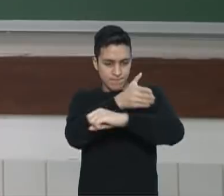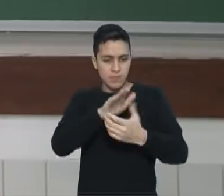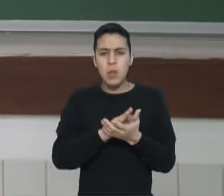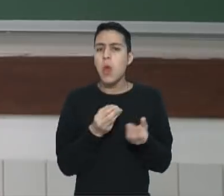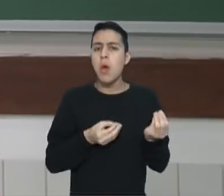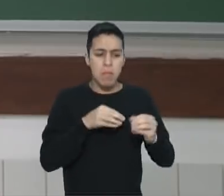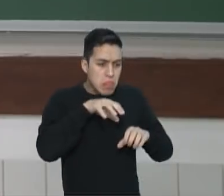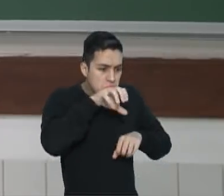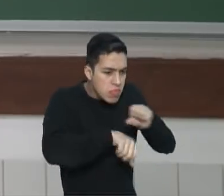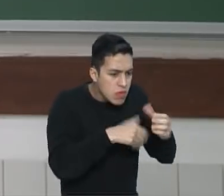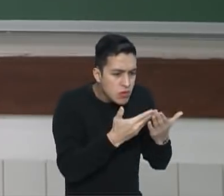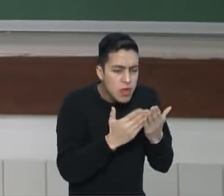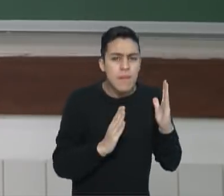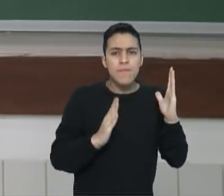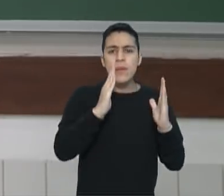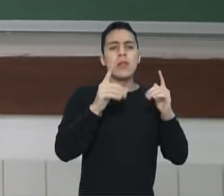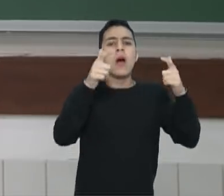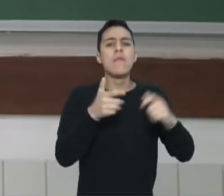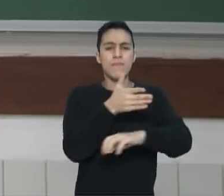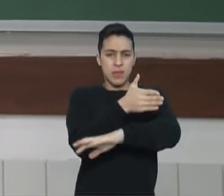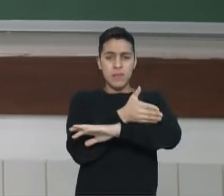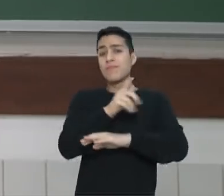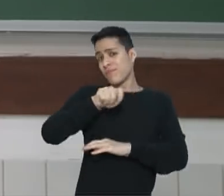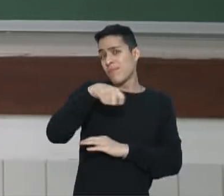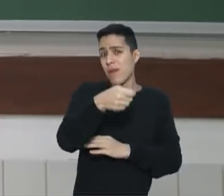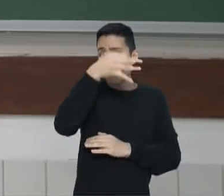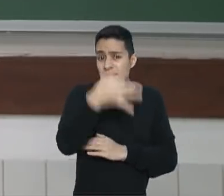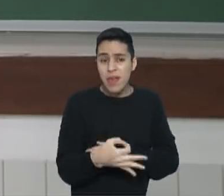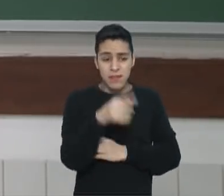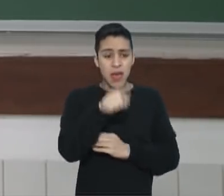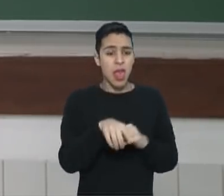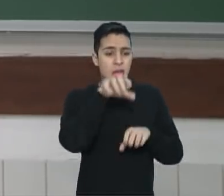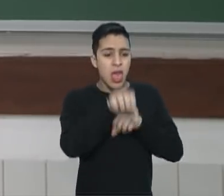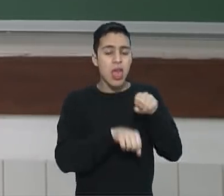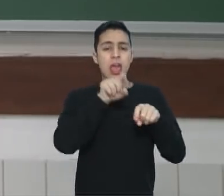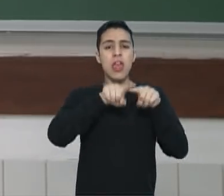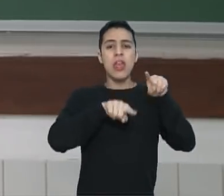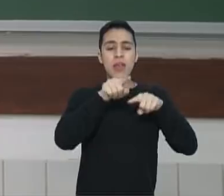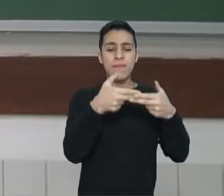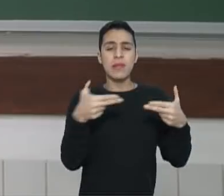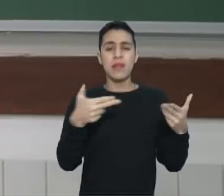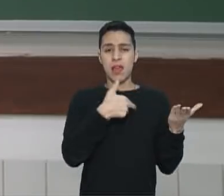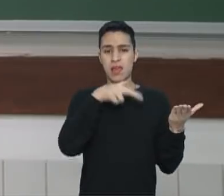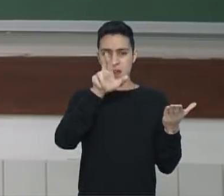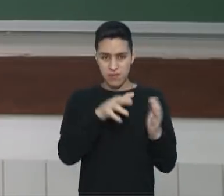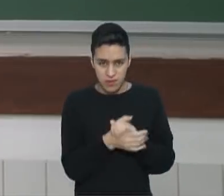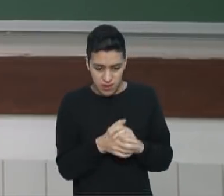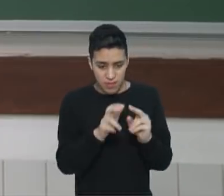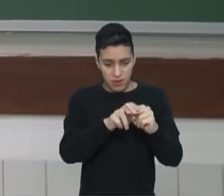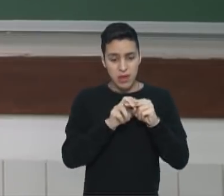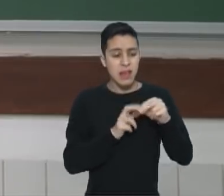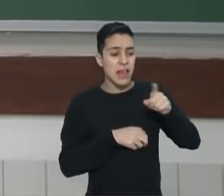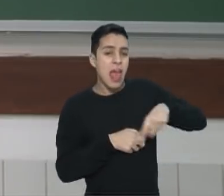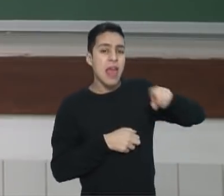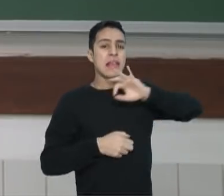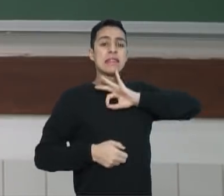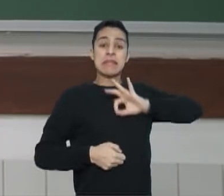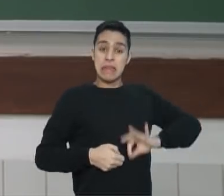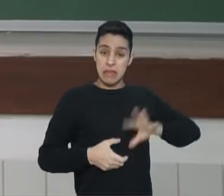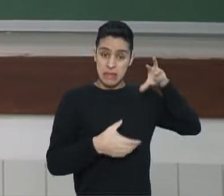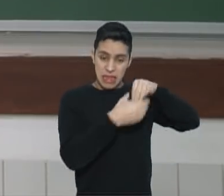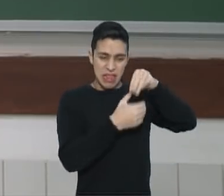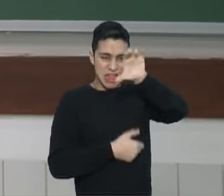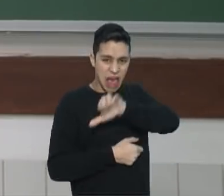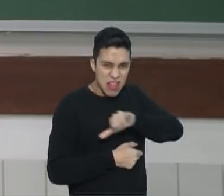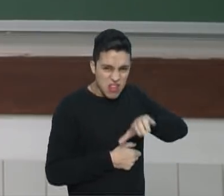gente tem para estudar o período medieval são, sim, fontes religiosas, né? São feitas, inclusive, pelos santos padres da Igreja